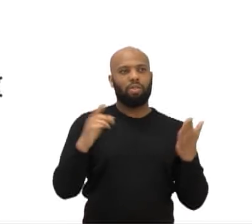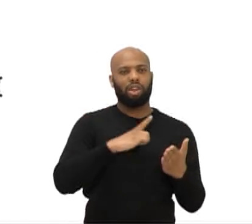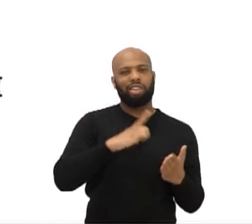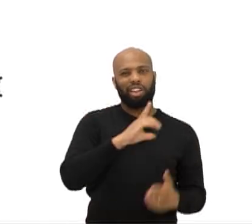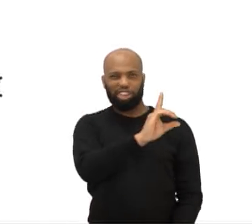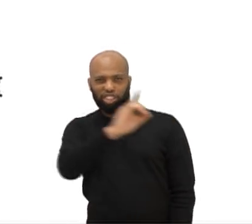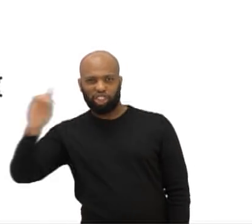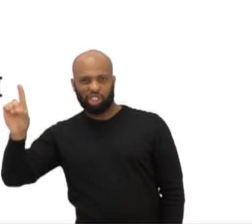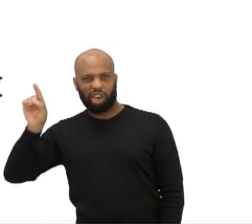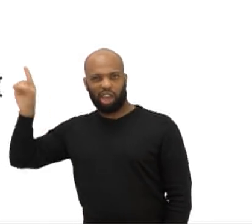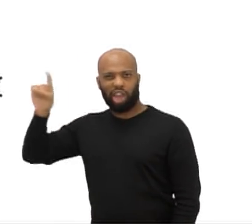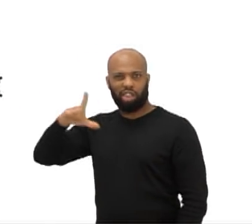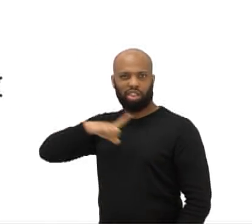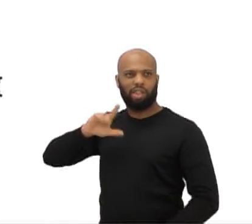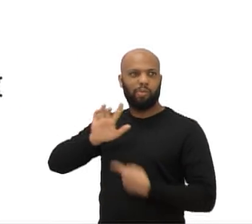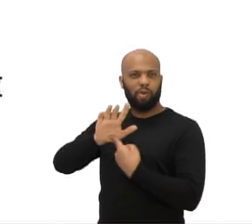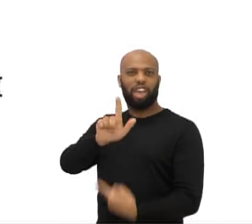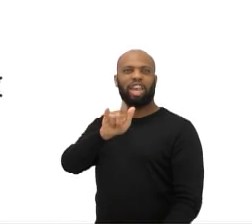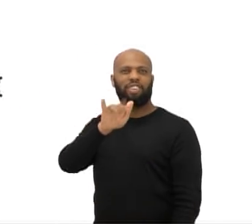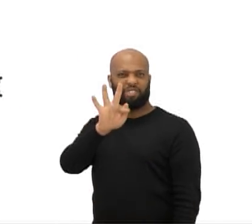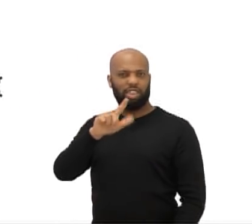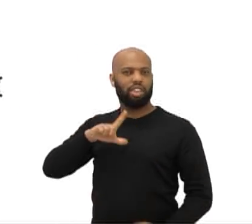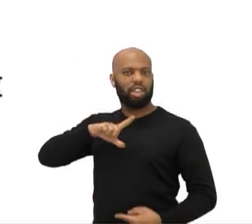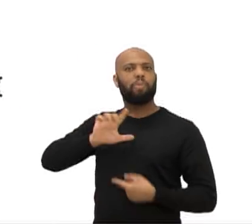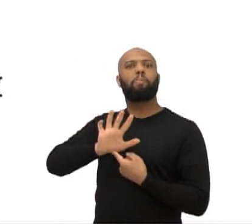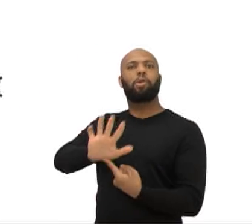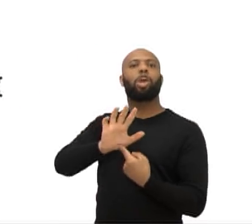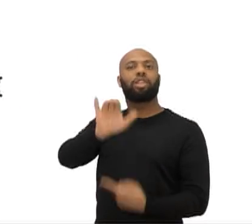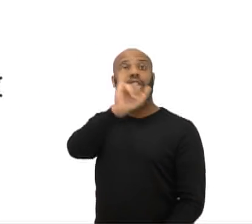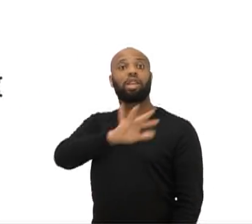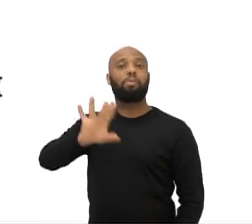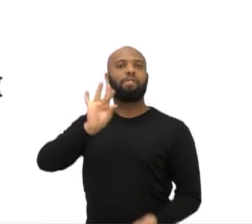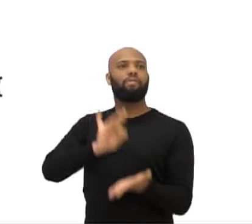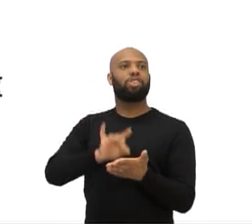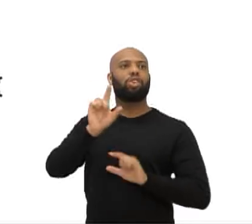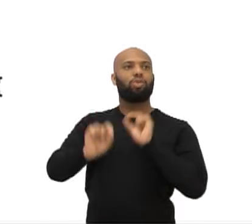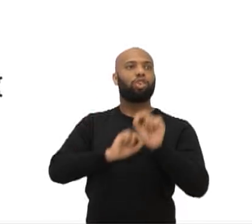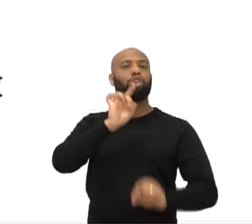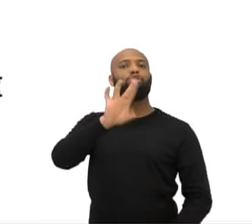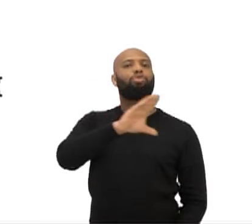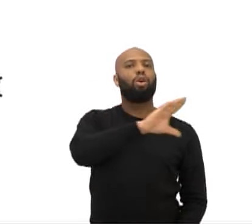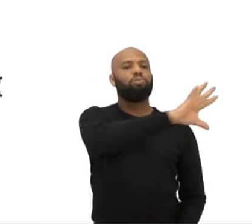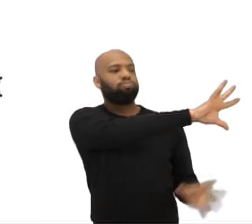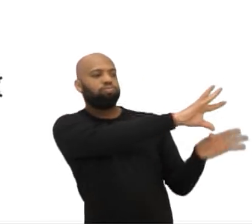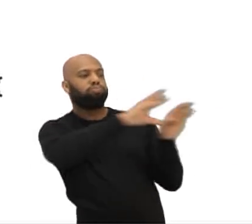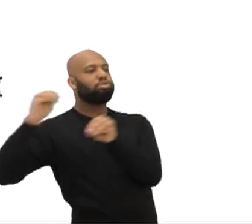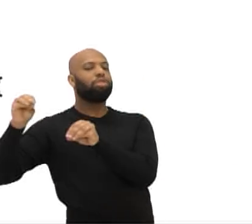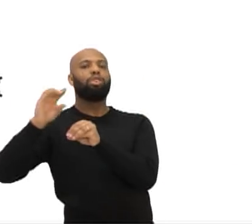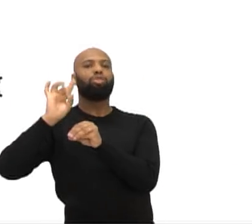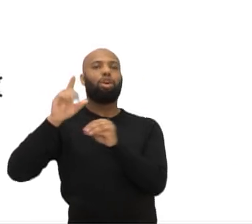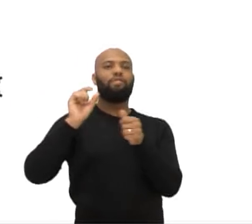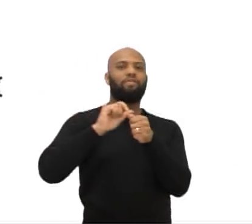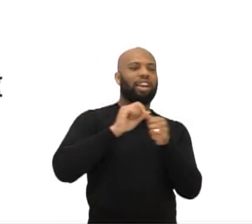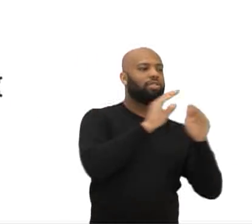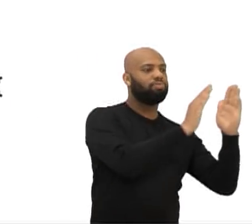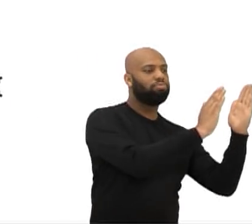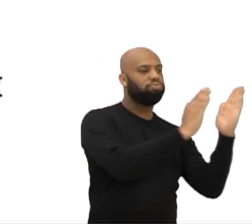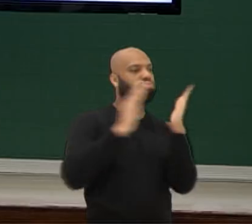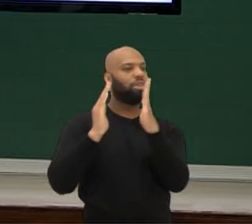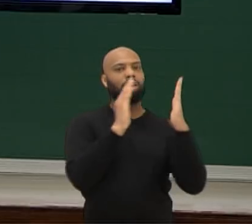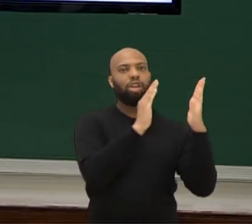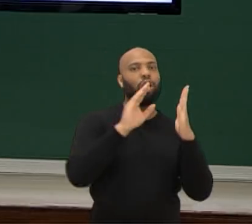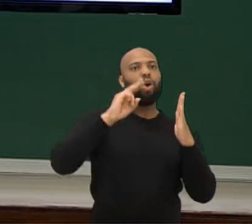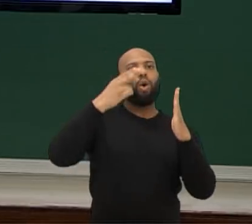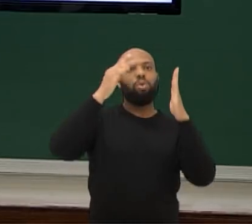você tem uma animação mostrando, quando você tem a imagem original, ela só é transladada para o lado, ou